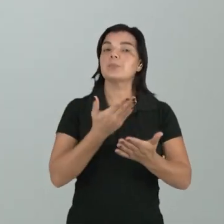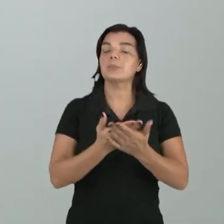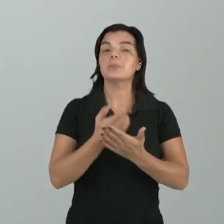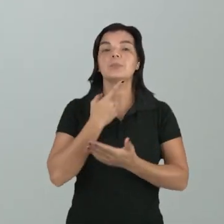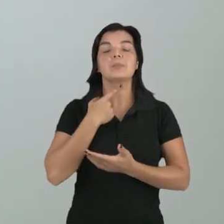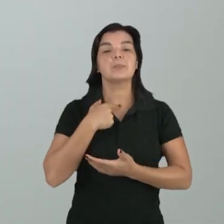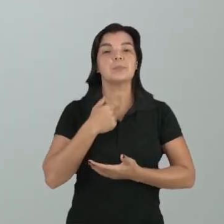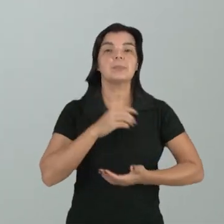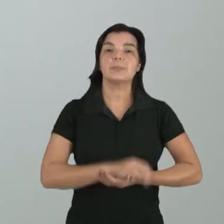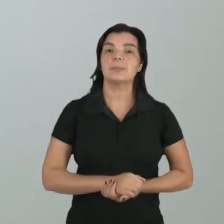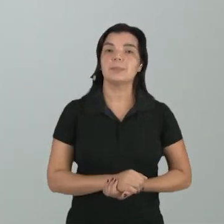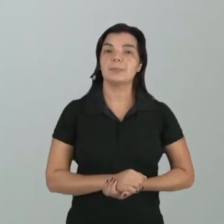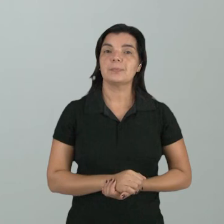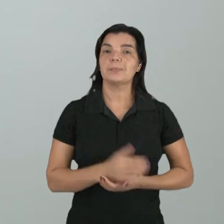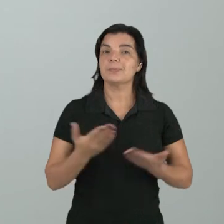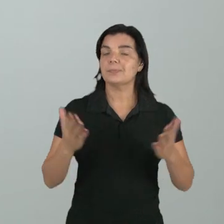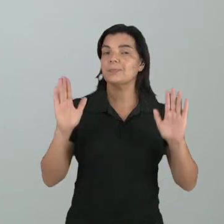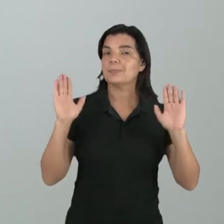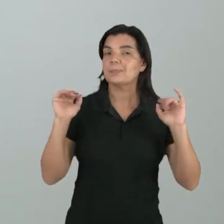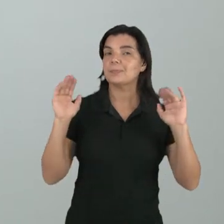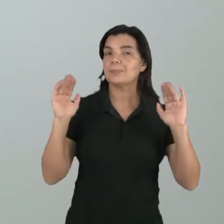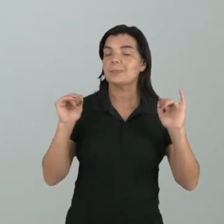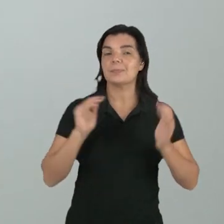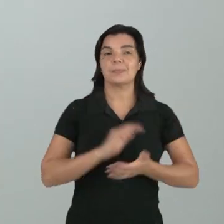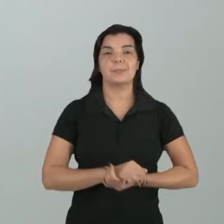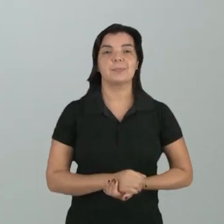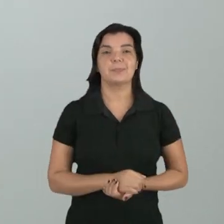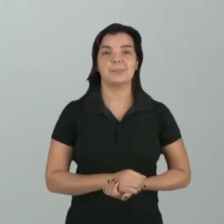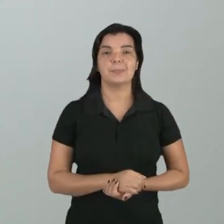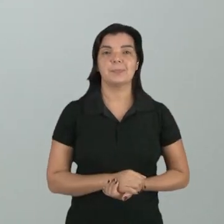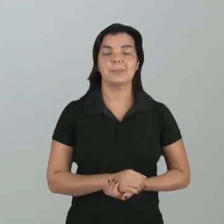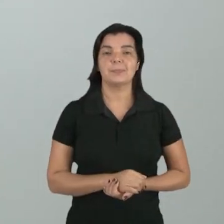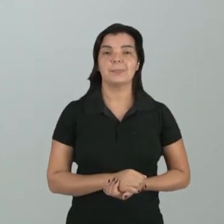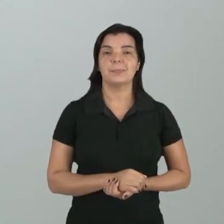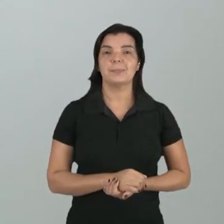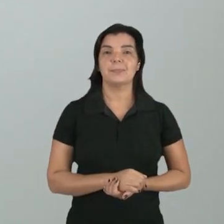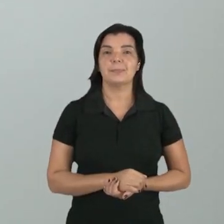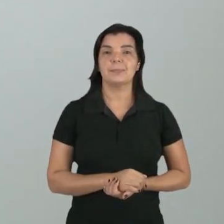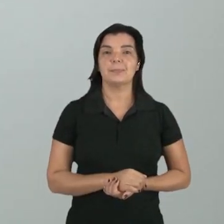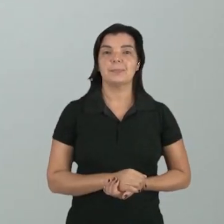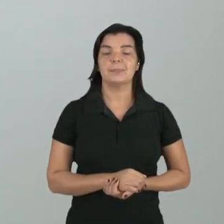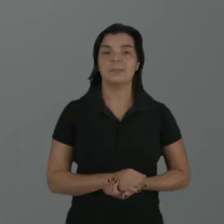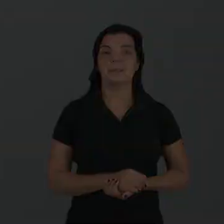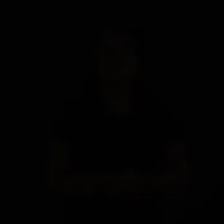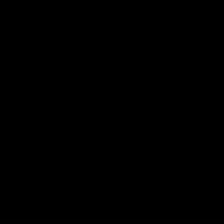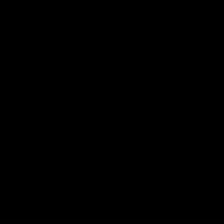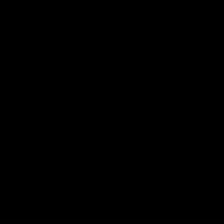aulas quantas vezes quiser, e é isso. Fiquem com Deus e estudem. Até a próxima aula.